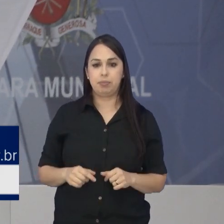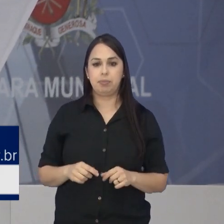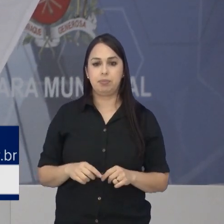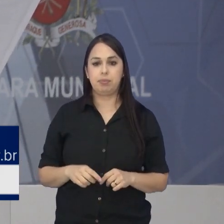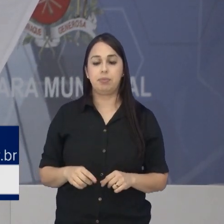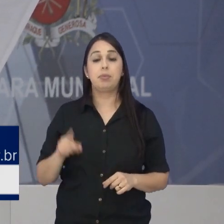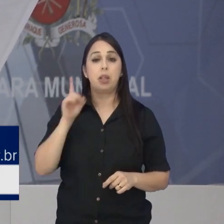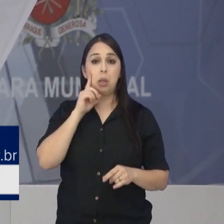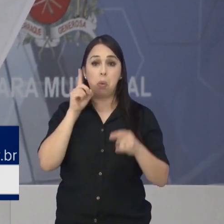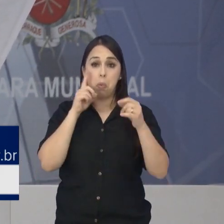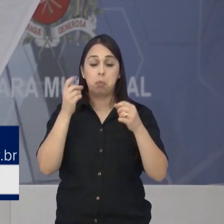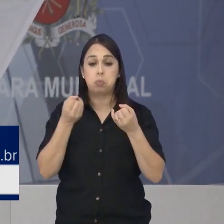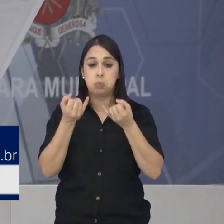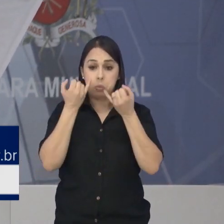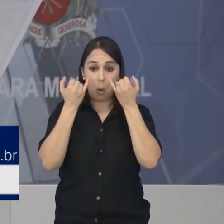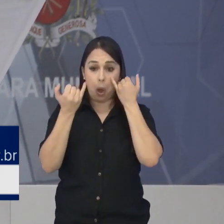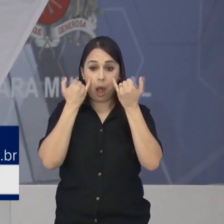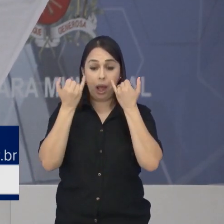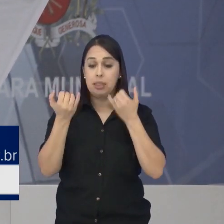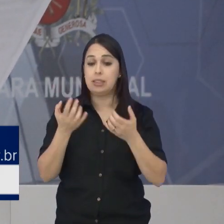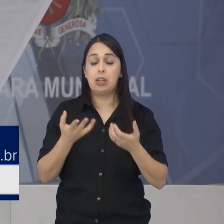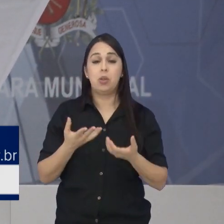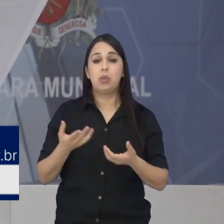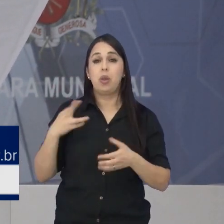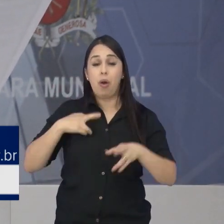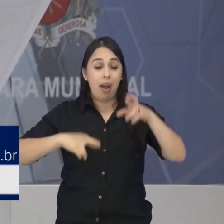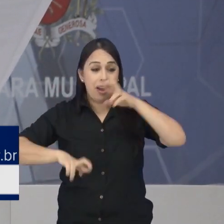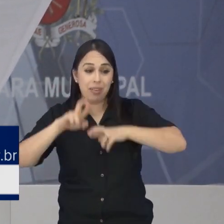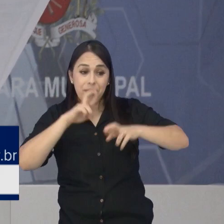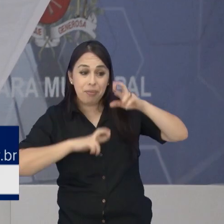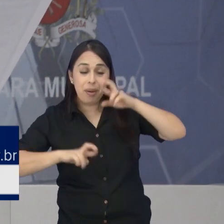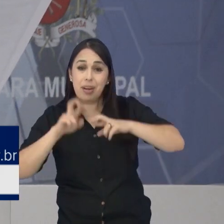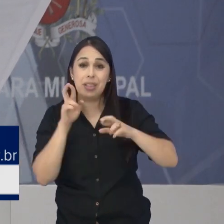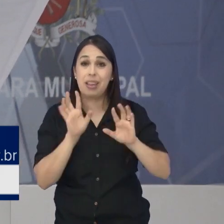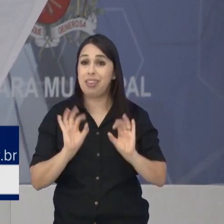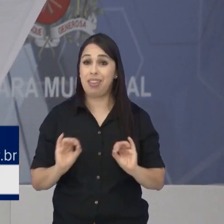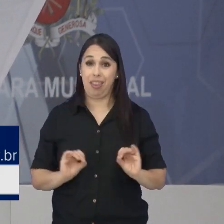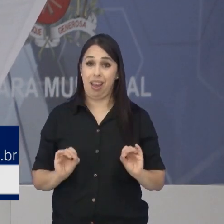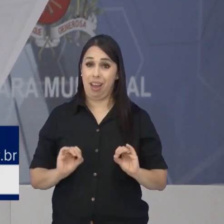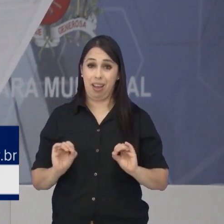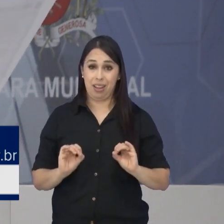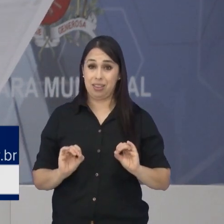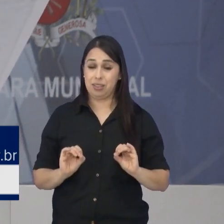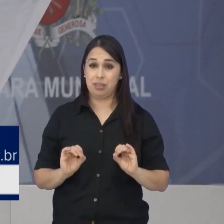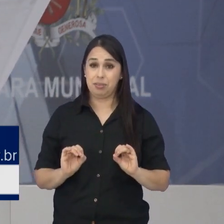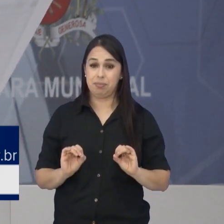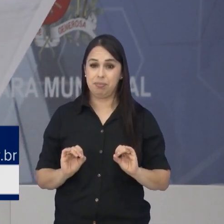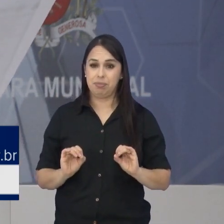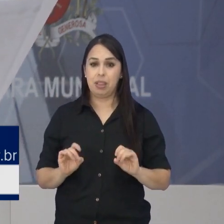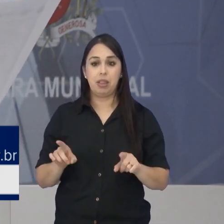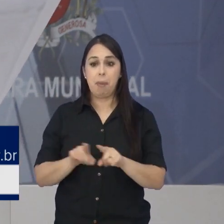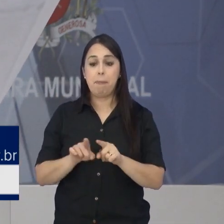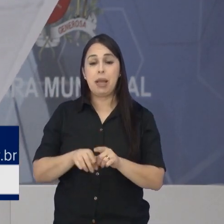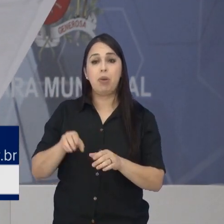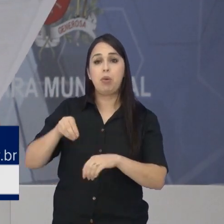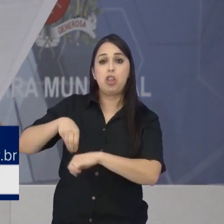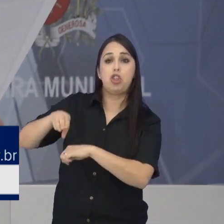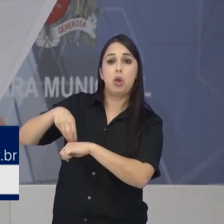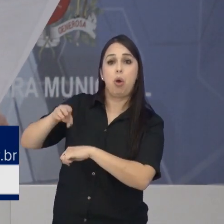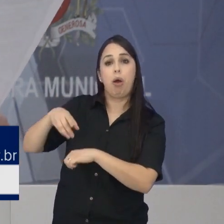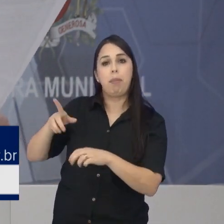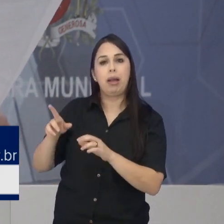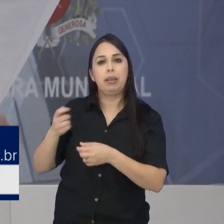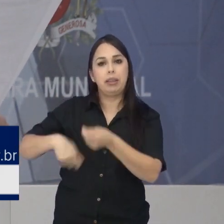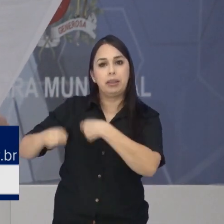contábeis e informações gerenciais sem análise e tratamento das informações, nem recomendações para a administração.